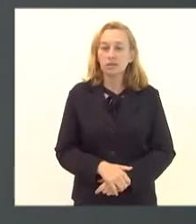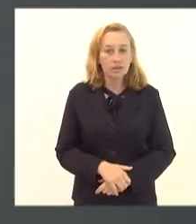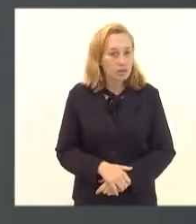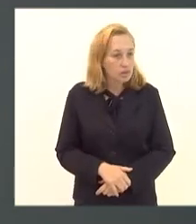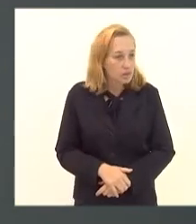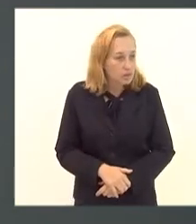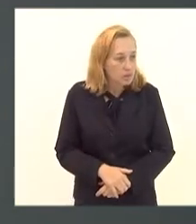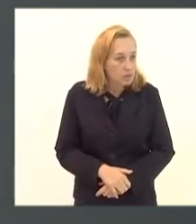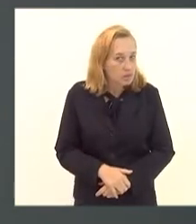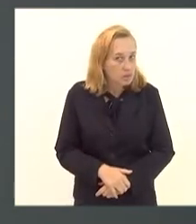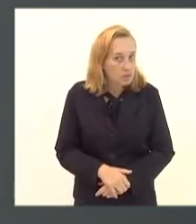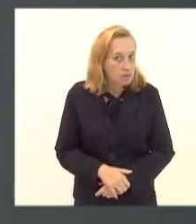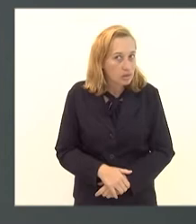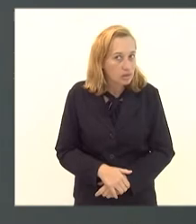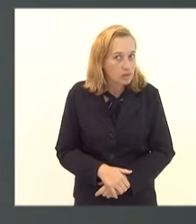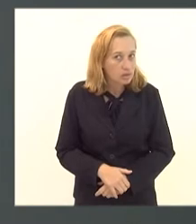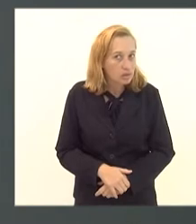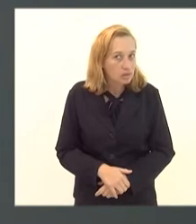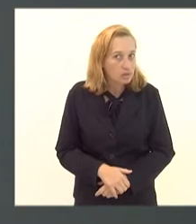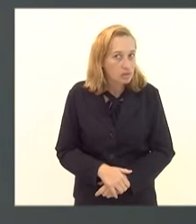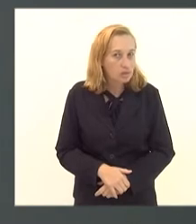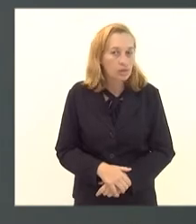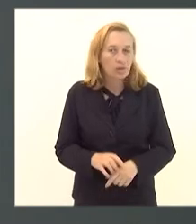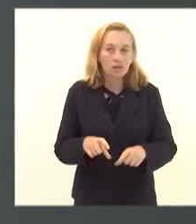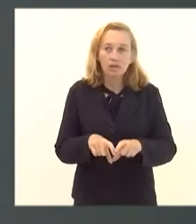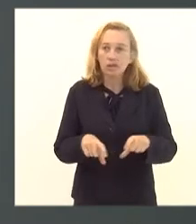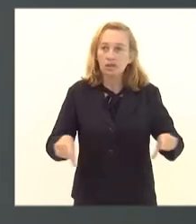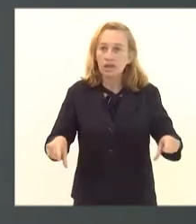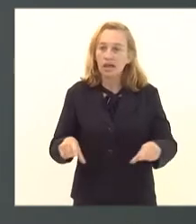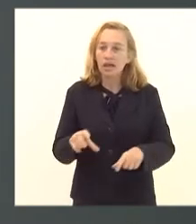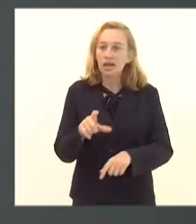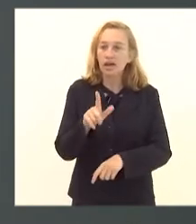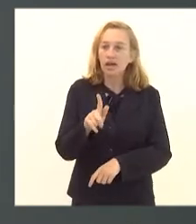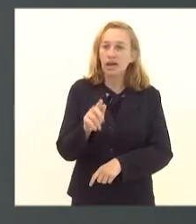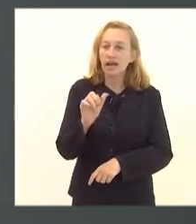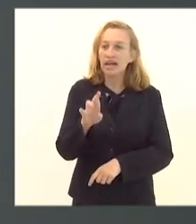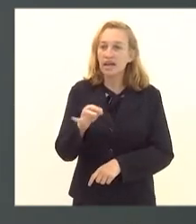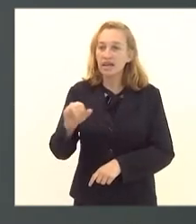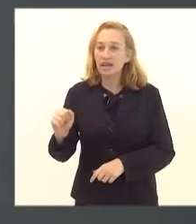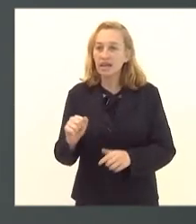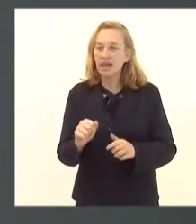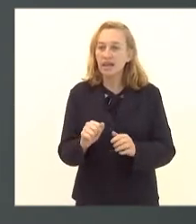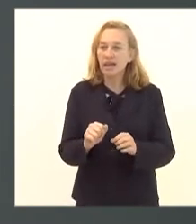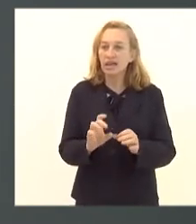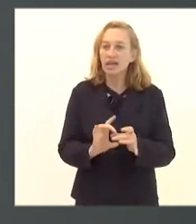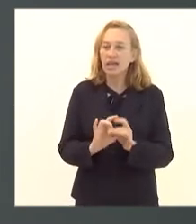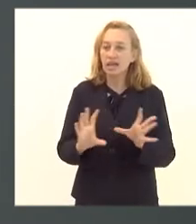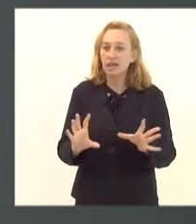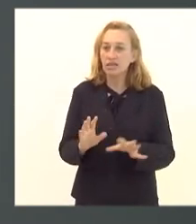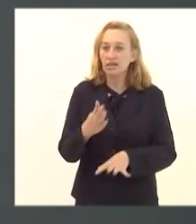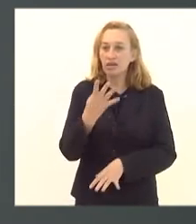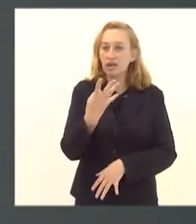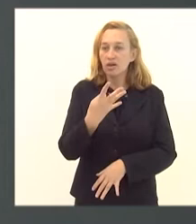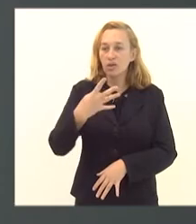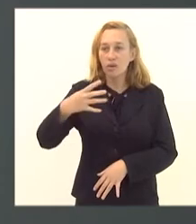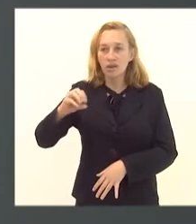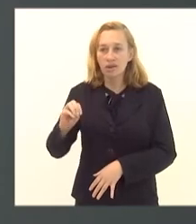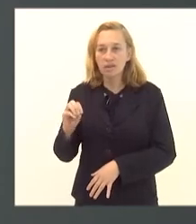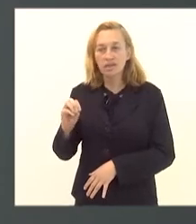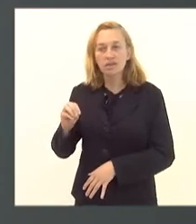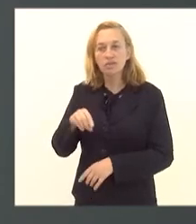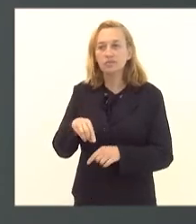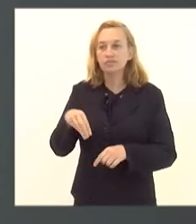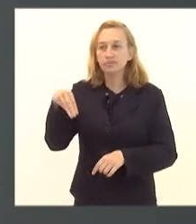No colonizador, a maior parte do trecho é em galeria aberta. Tem um trecho fechado, que é o trecho lá de 400 metros, a montante, onde vai ser feita